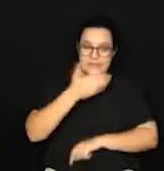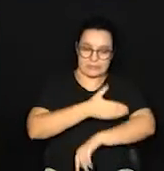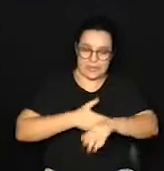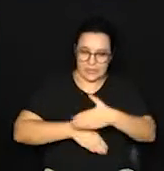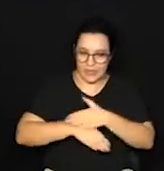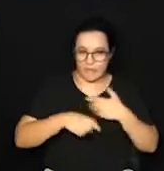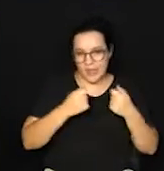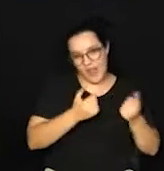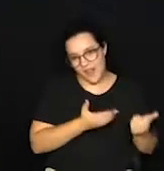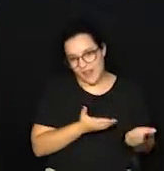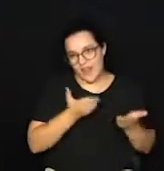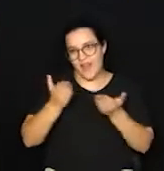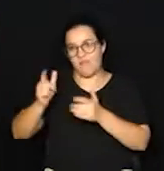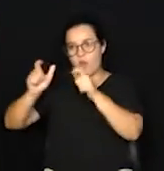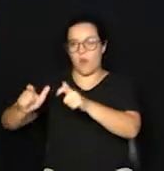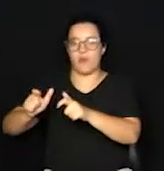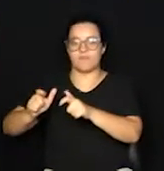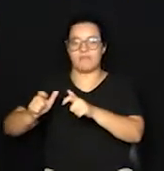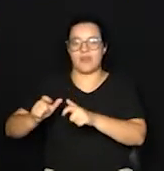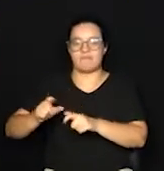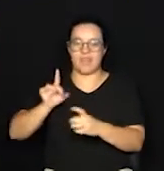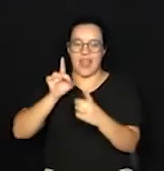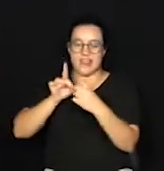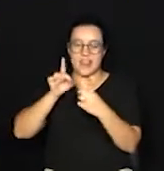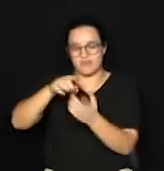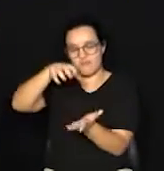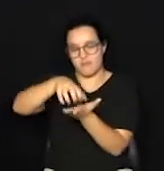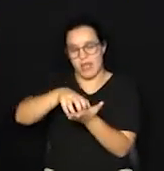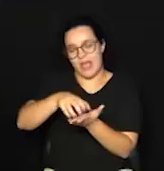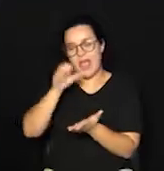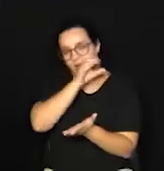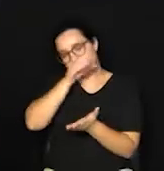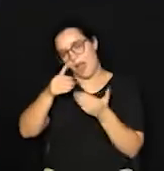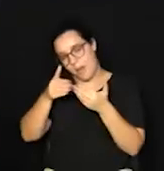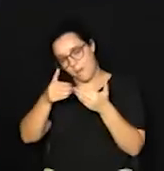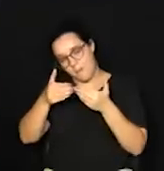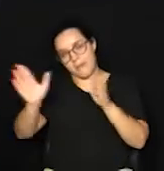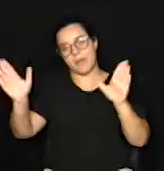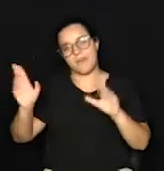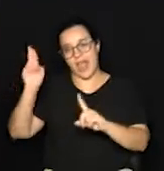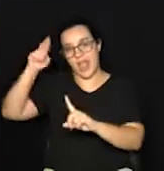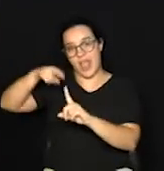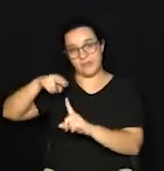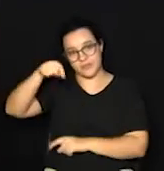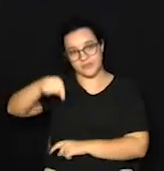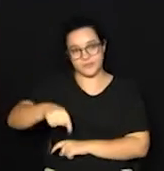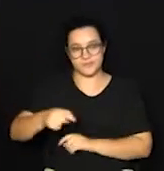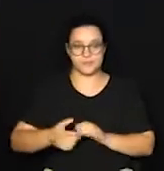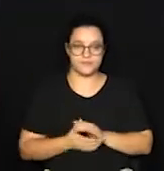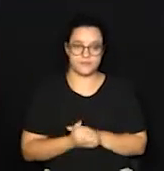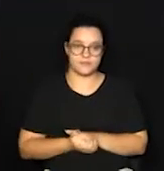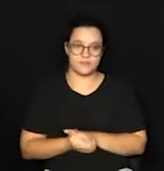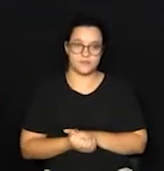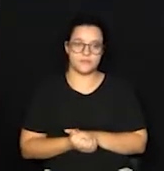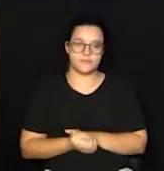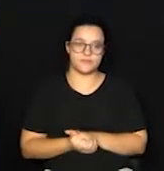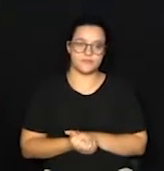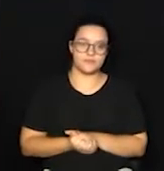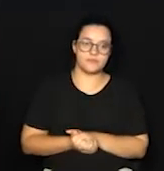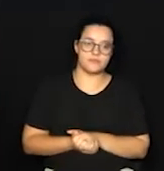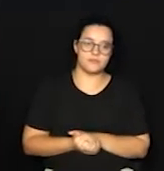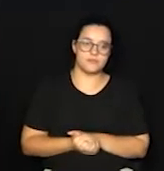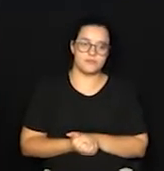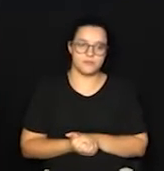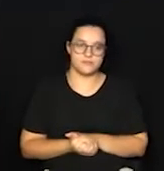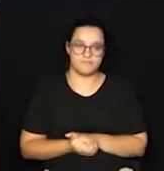aí atendidas nessas estradas tenham esse local como referência. Olha só, a unidade de pronto